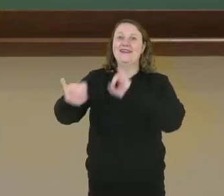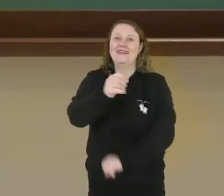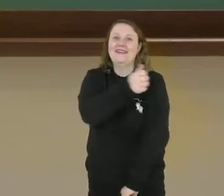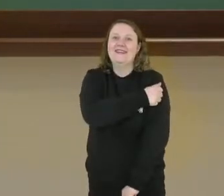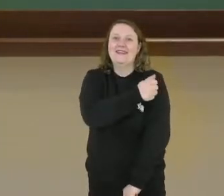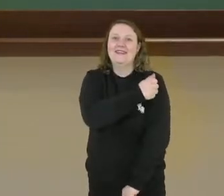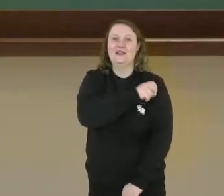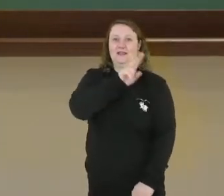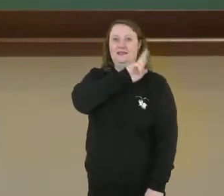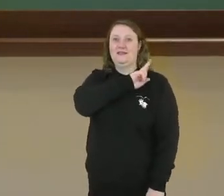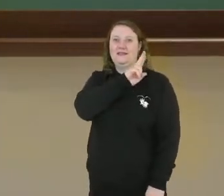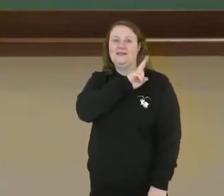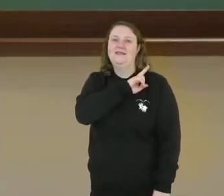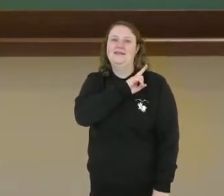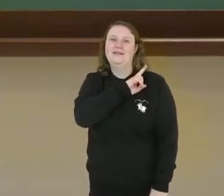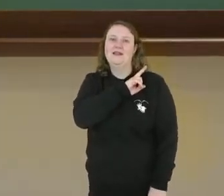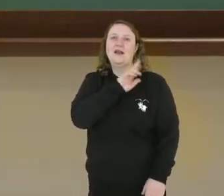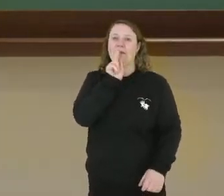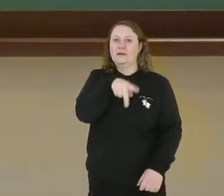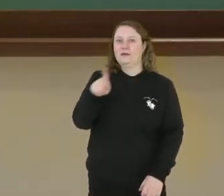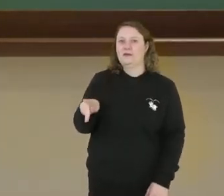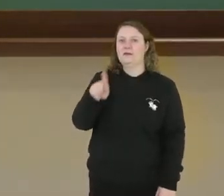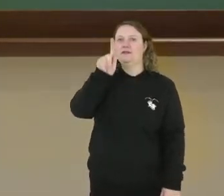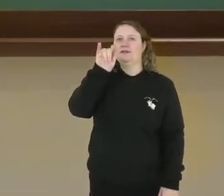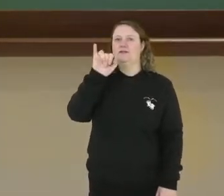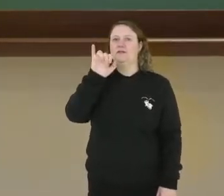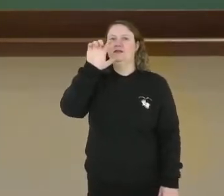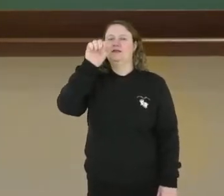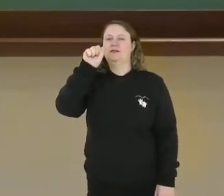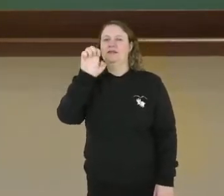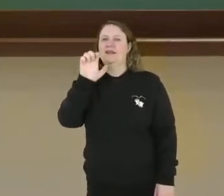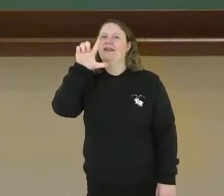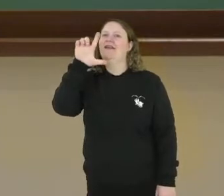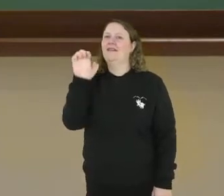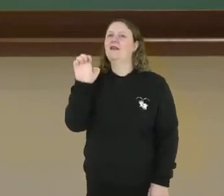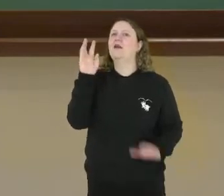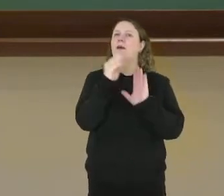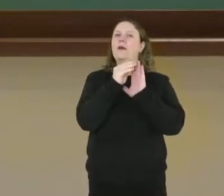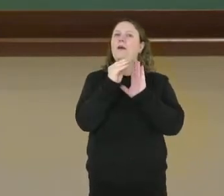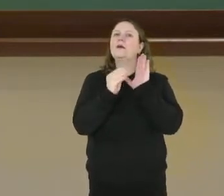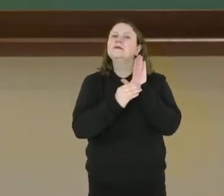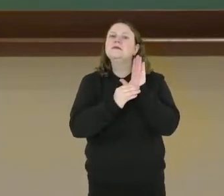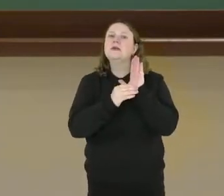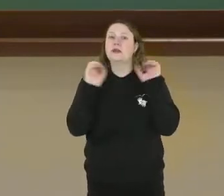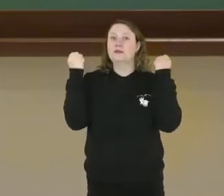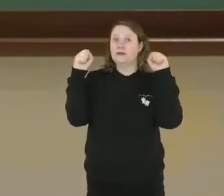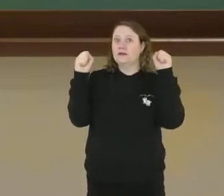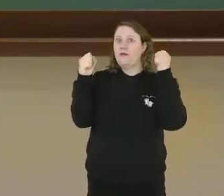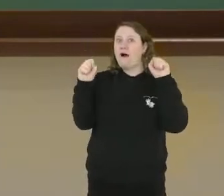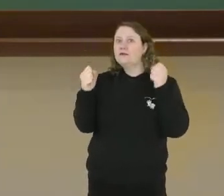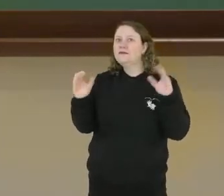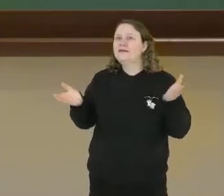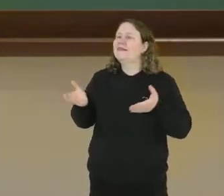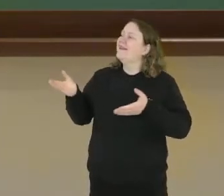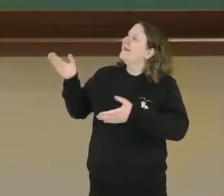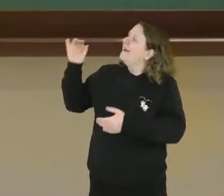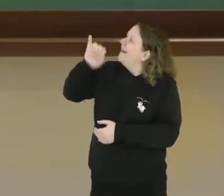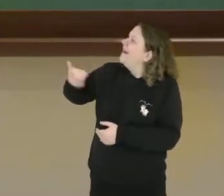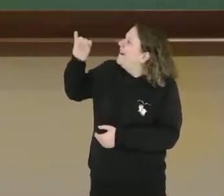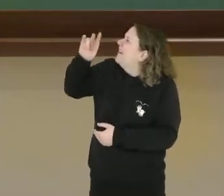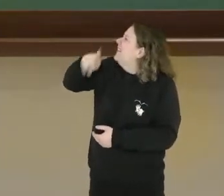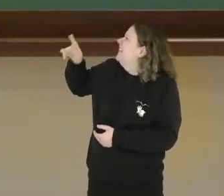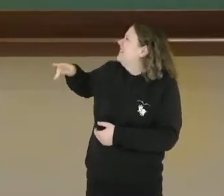estudantes da segunda série! Eu sou a professora Gisele Souza, meu conteúdo é Educação Física e hoje que me acompanha a gente é a Cláudia. Oi,